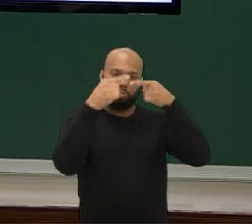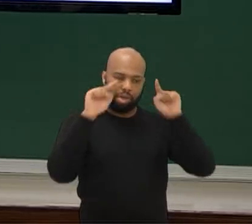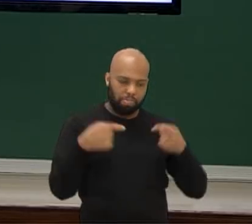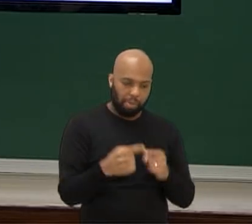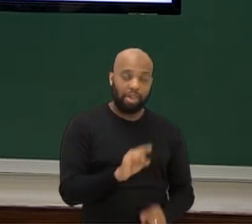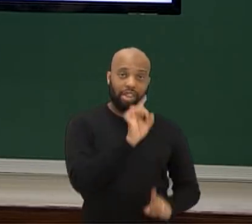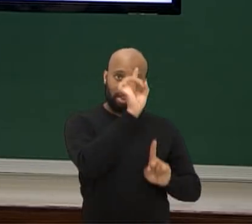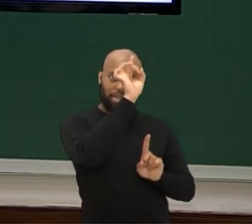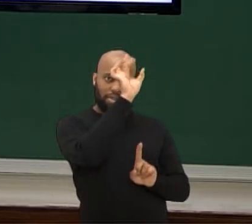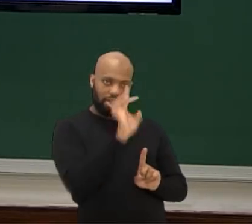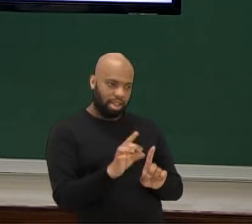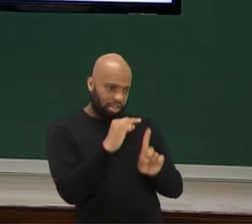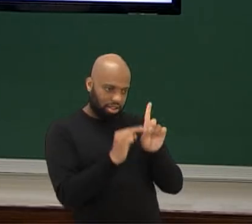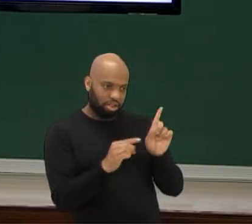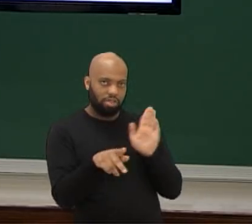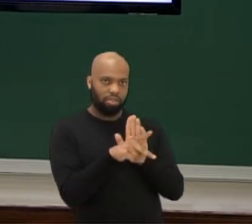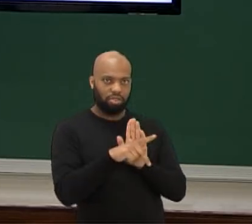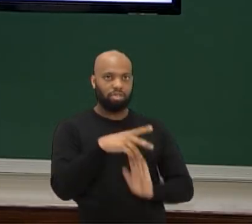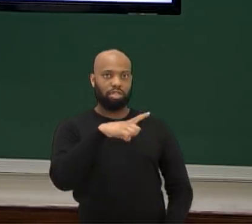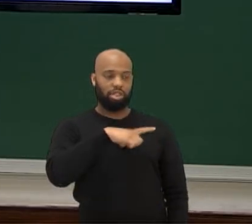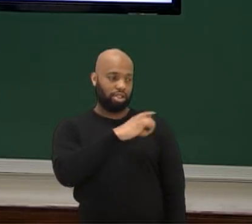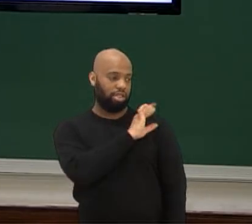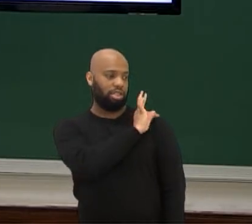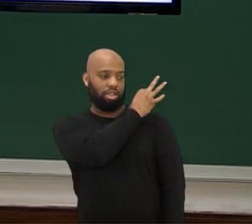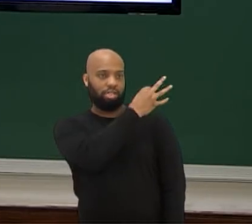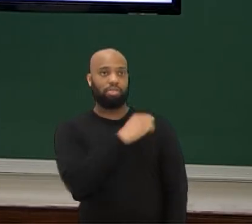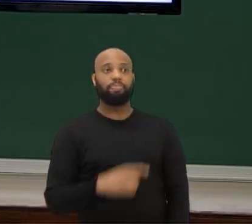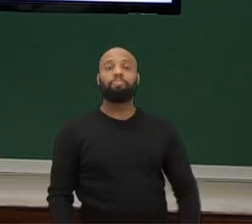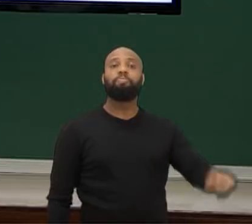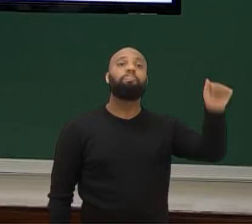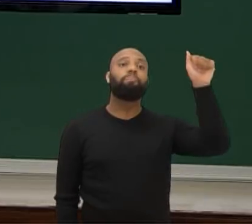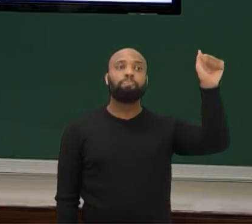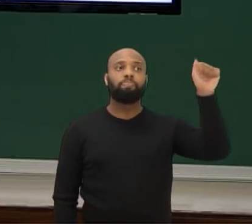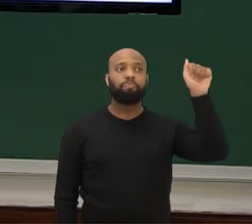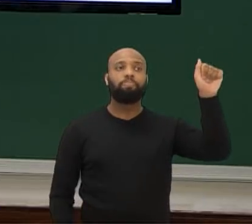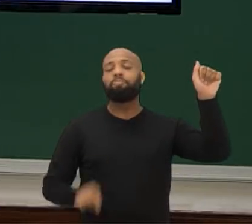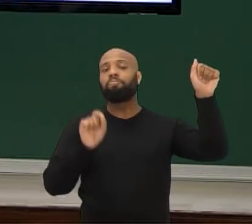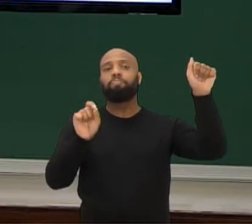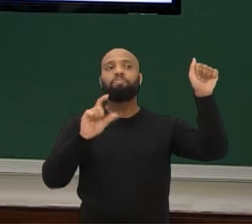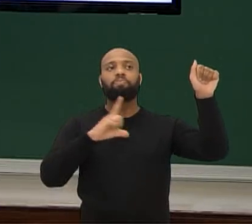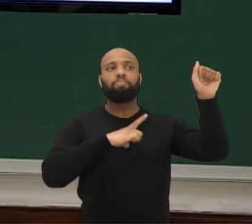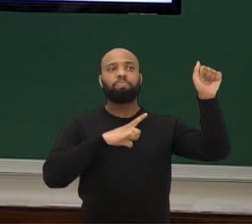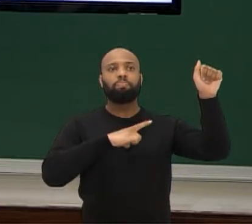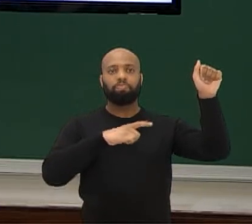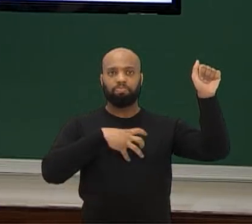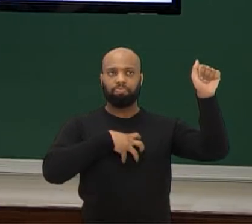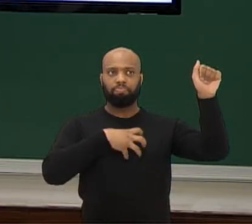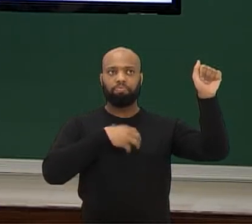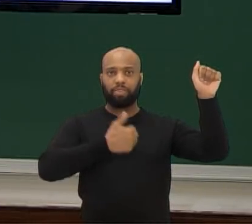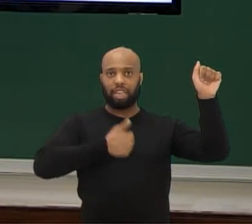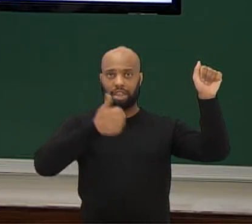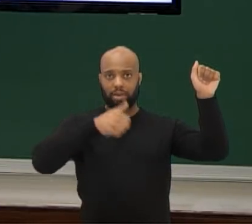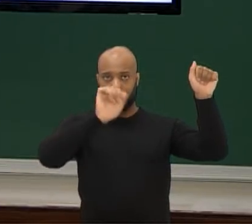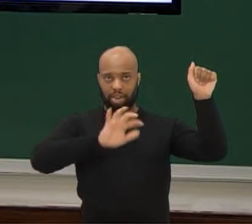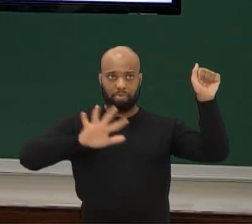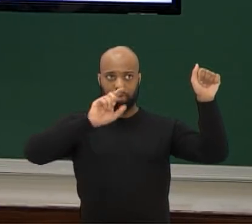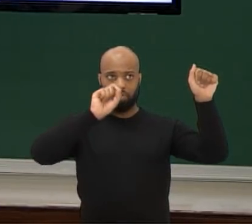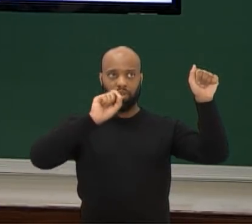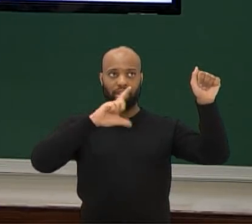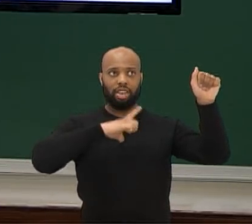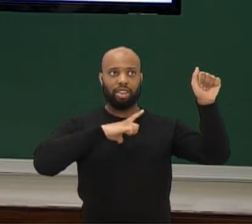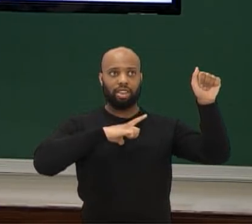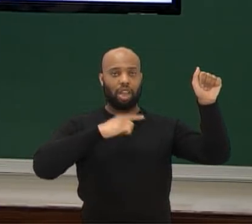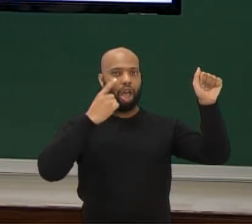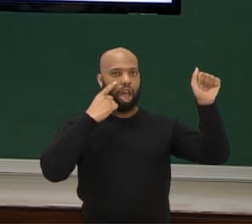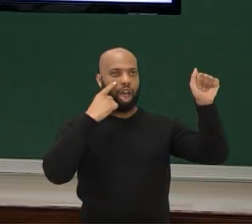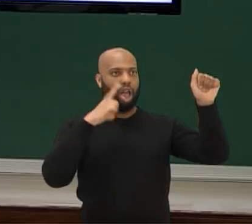figura ao tipo de simetria. A figura A, perceba que ela tem aqui na primeira imagem, uma